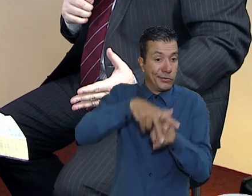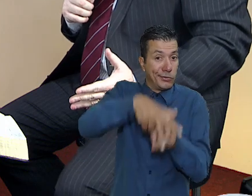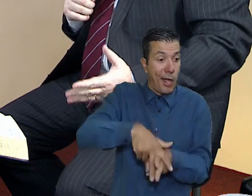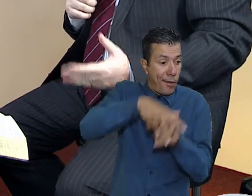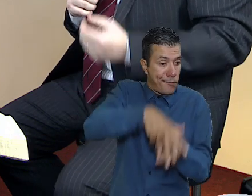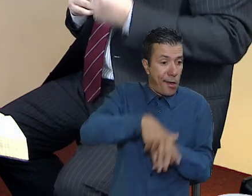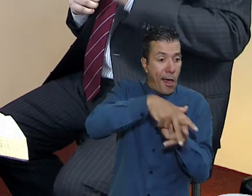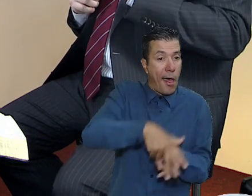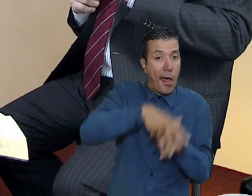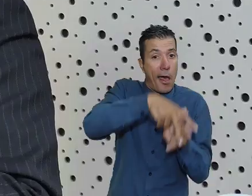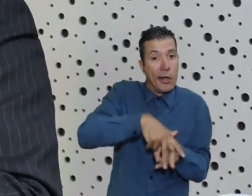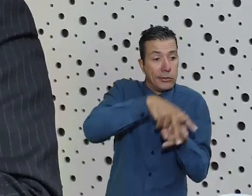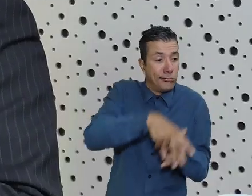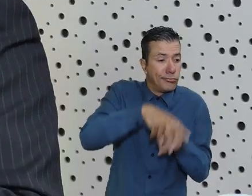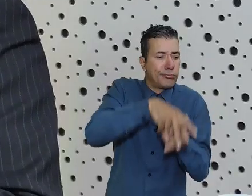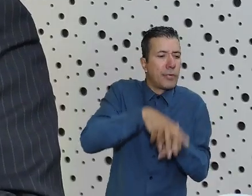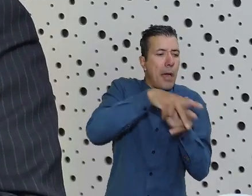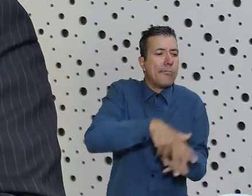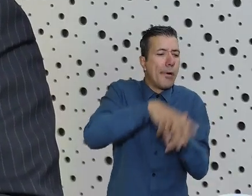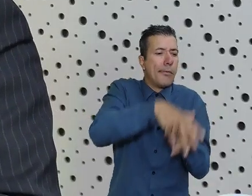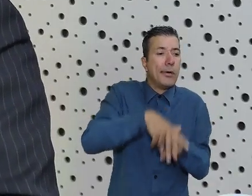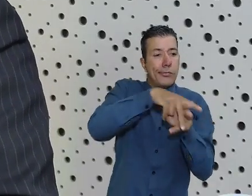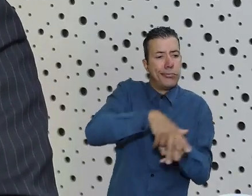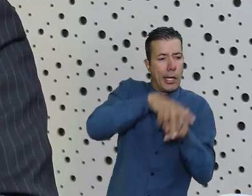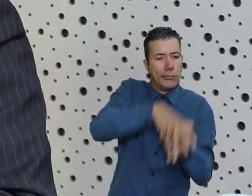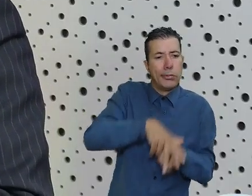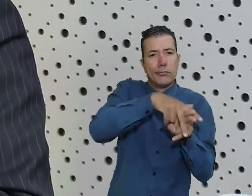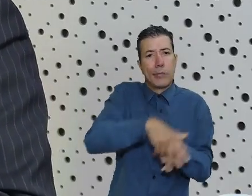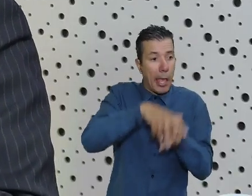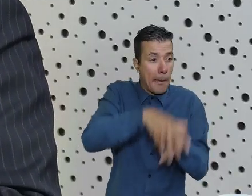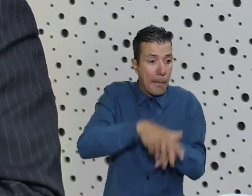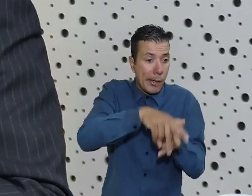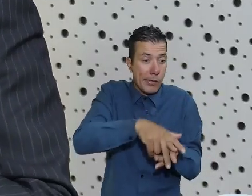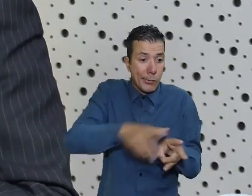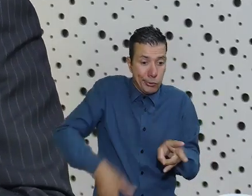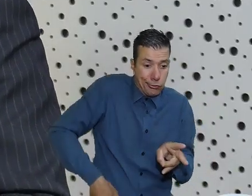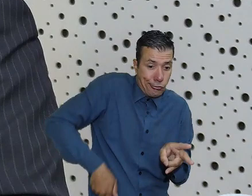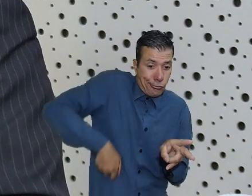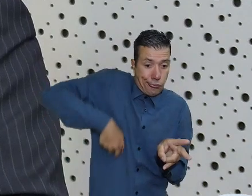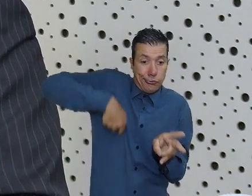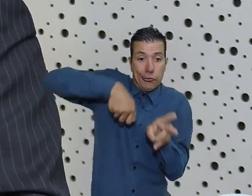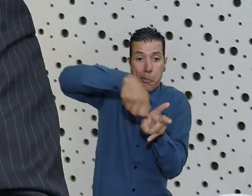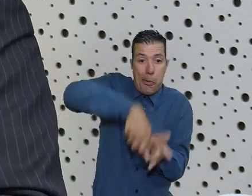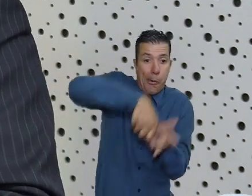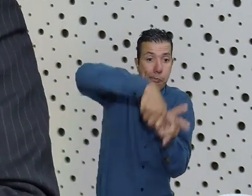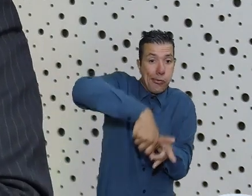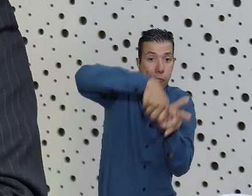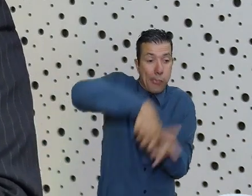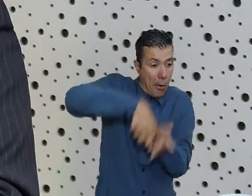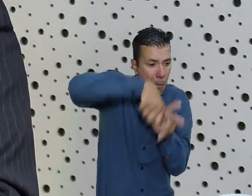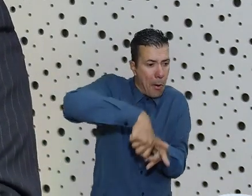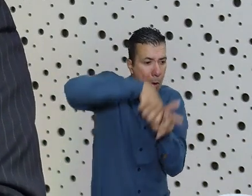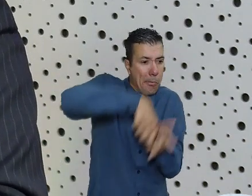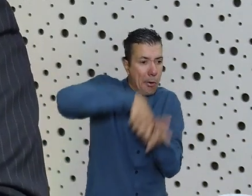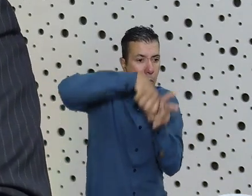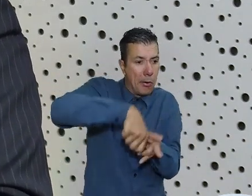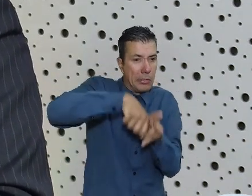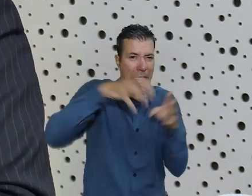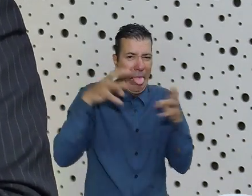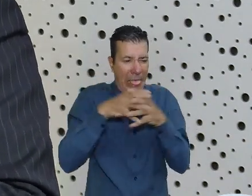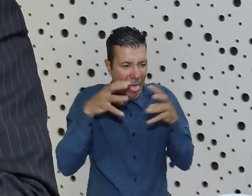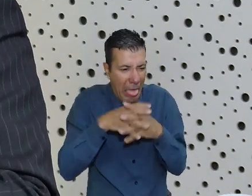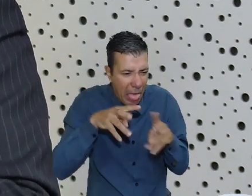lá também. E ele, então, é dado uma grande espada na questão de